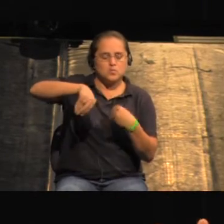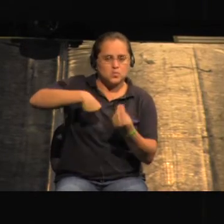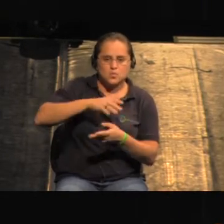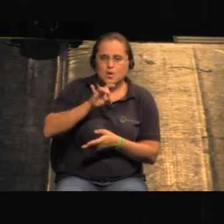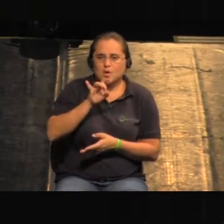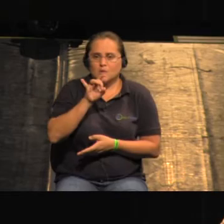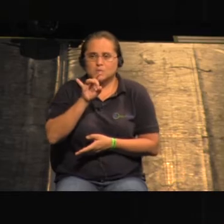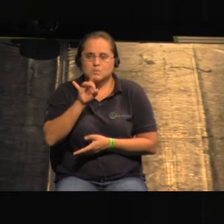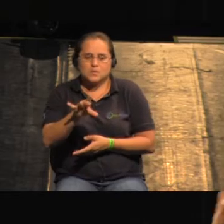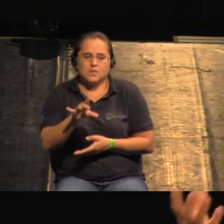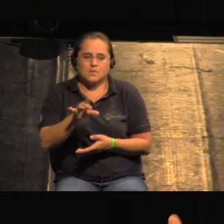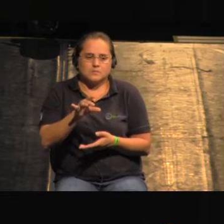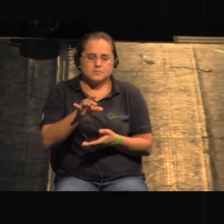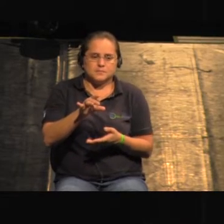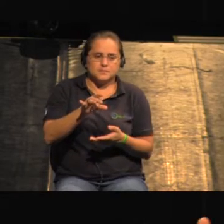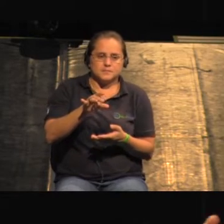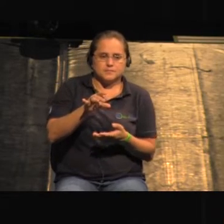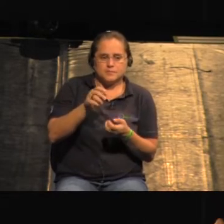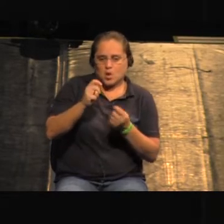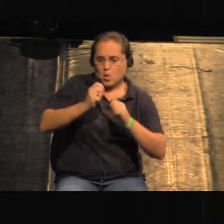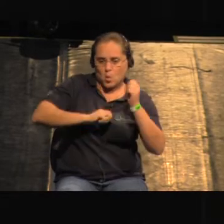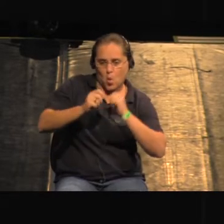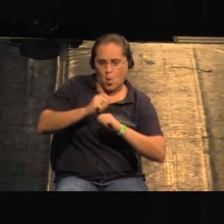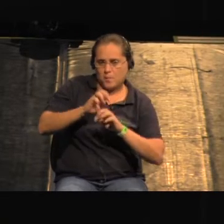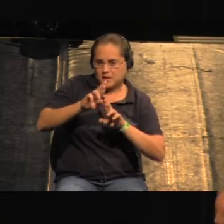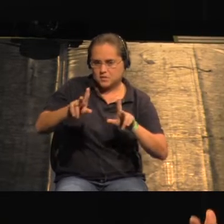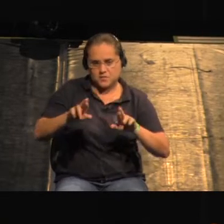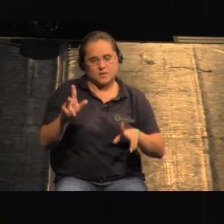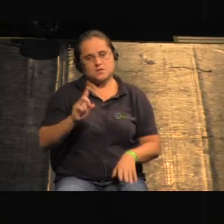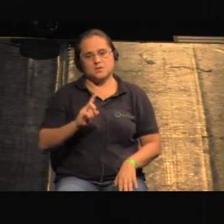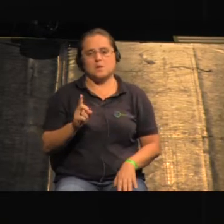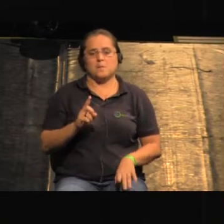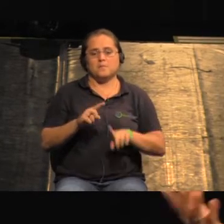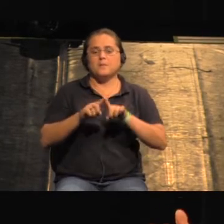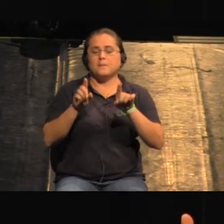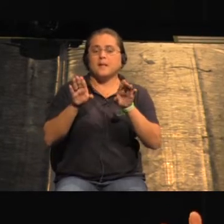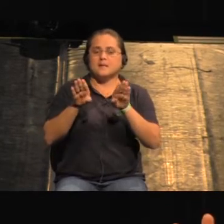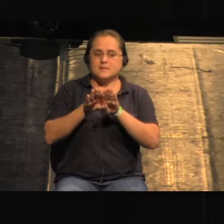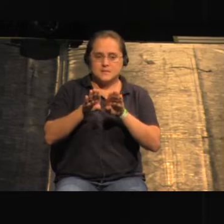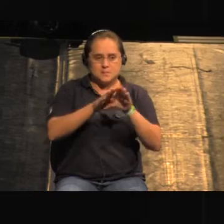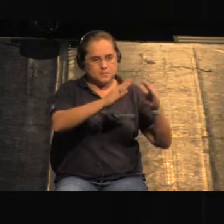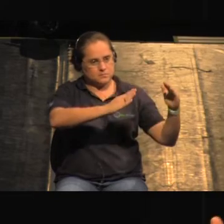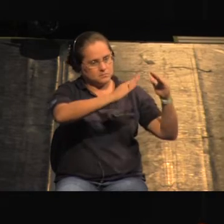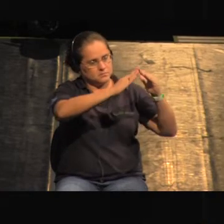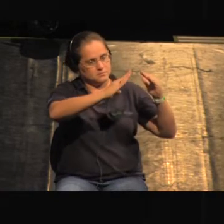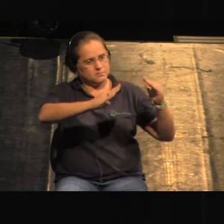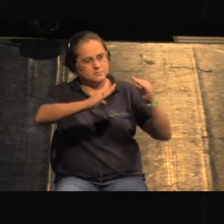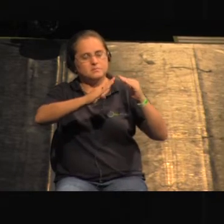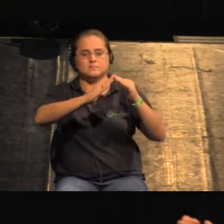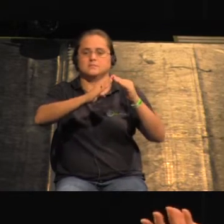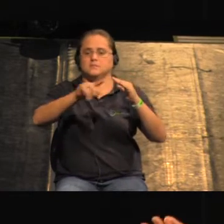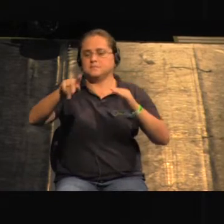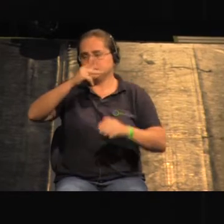misturar não somente níveis econômicos diferentes, mas também as